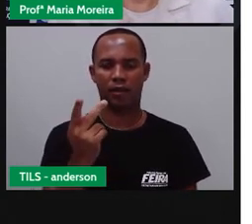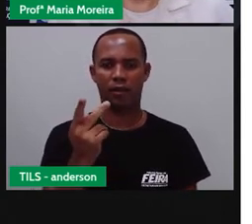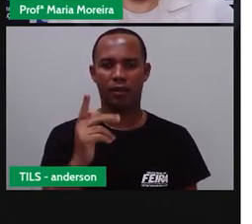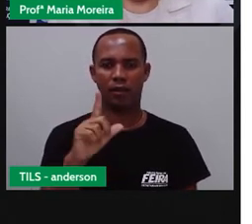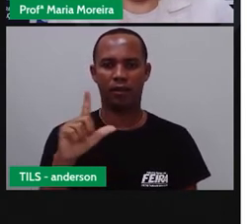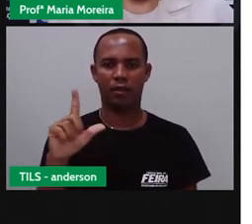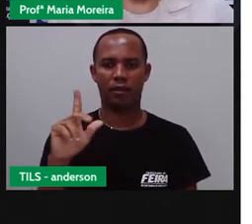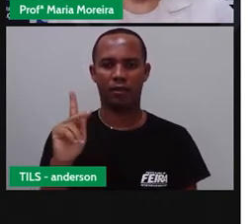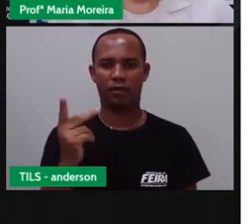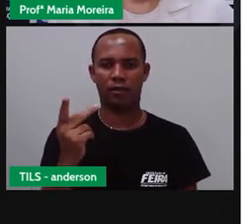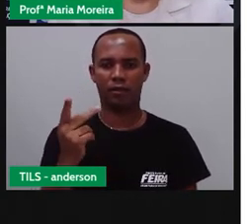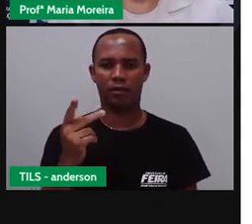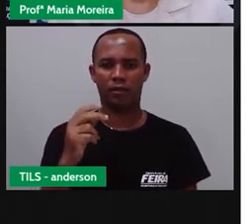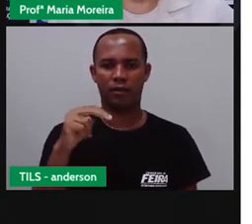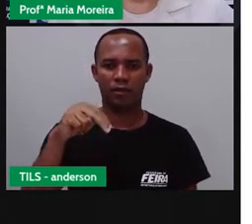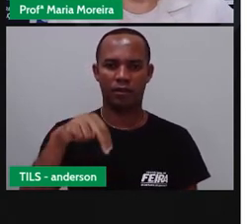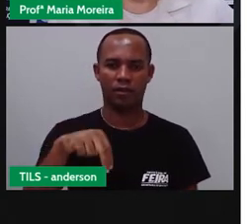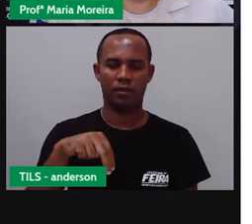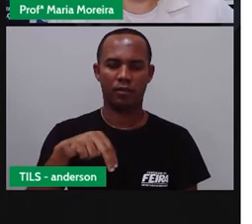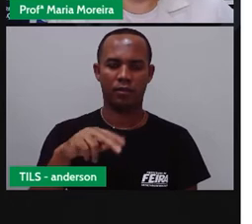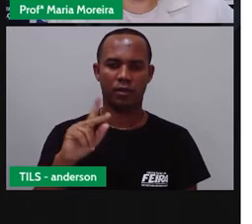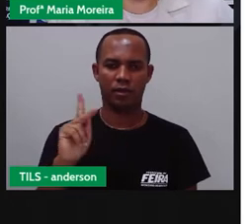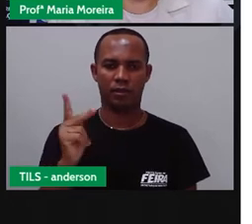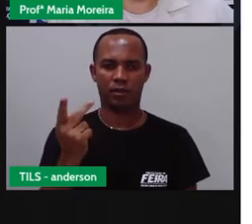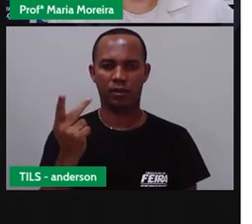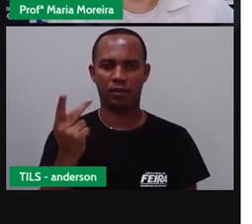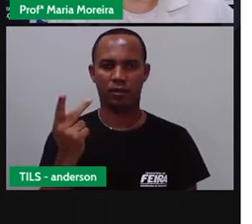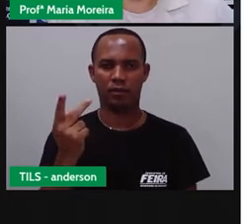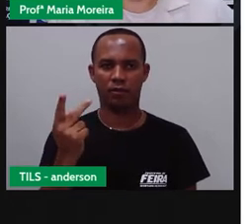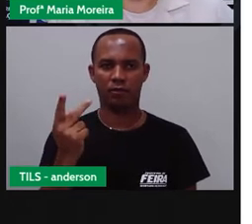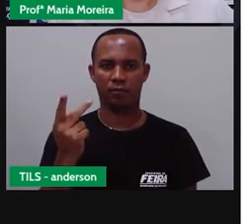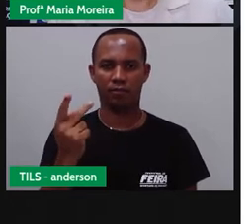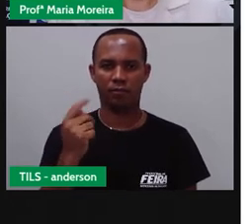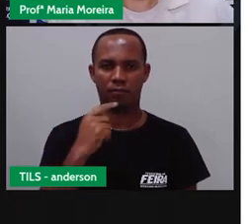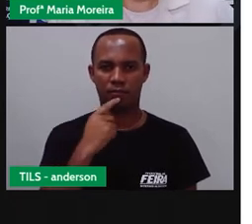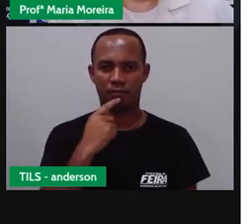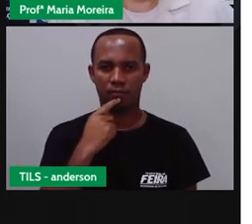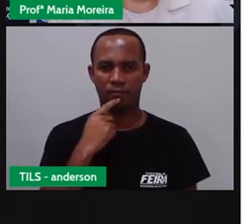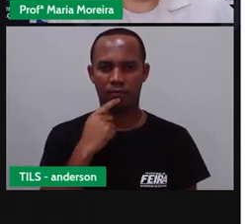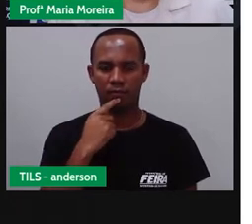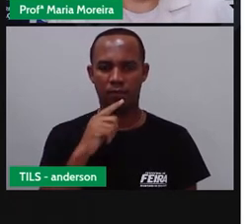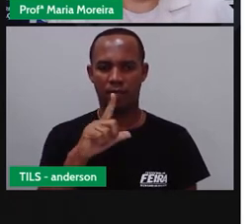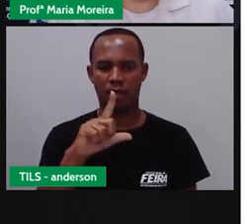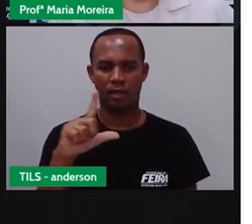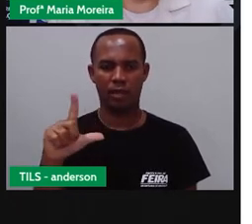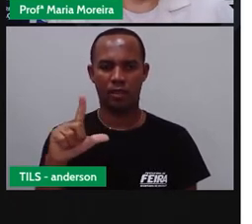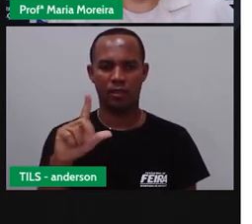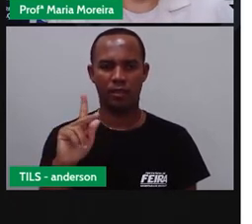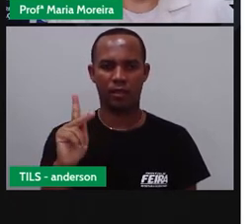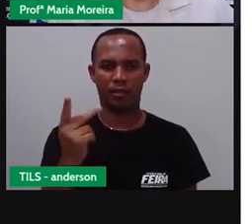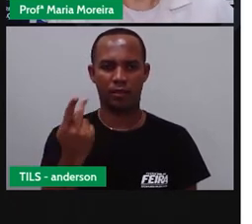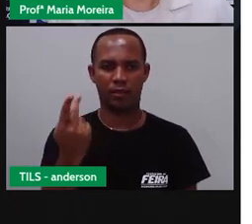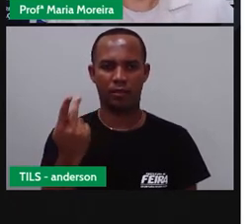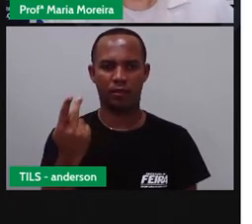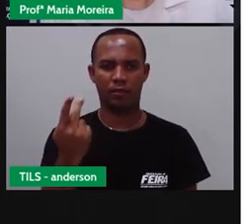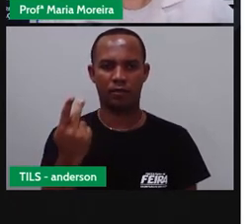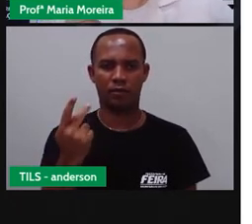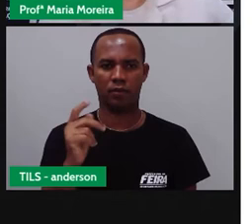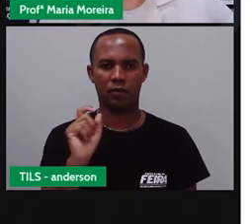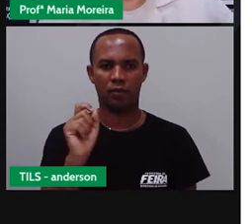i c h o n a galinha em um em h u l h i i